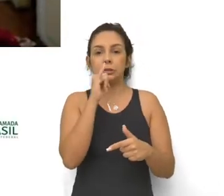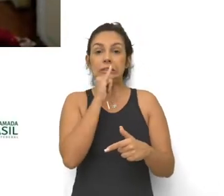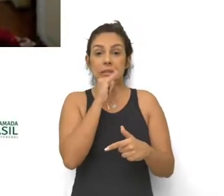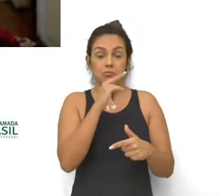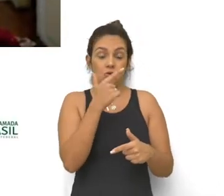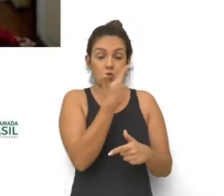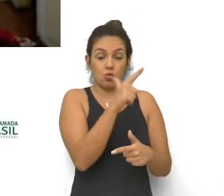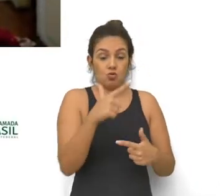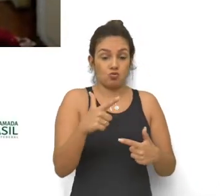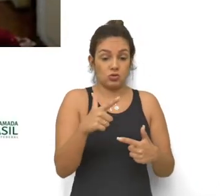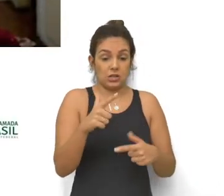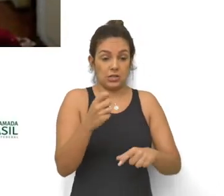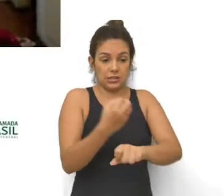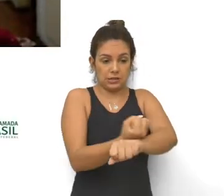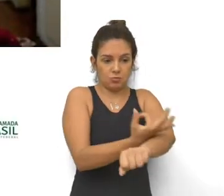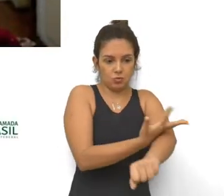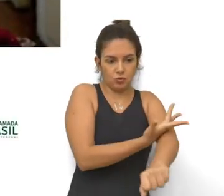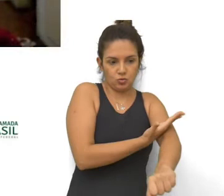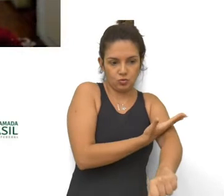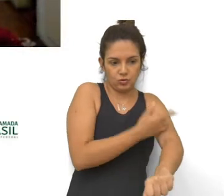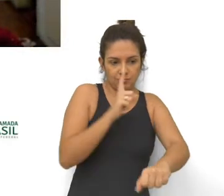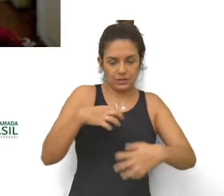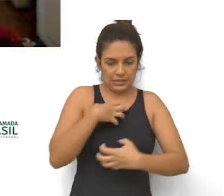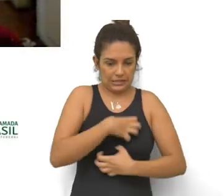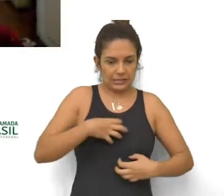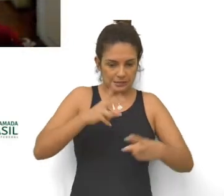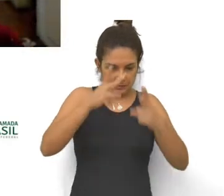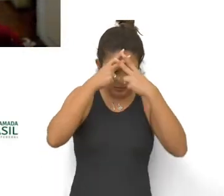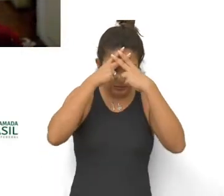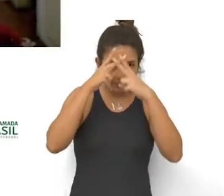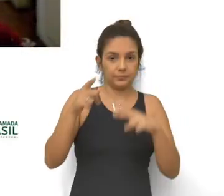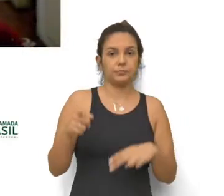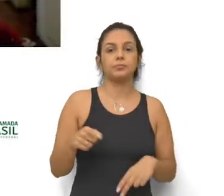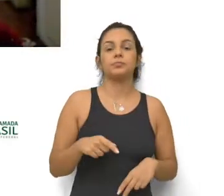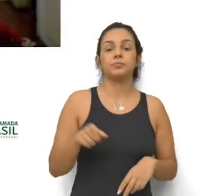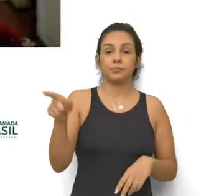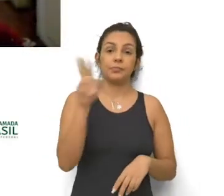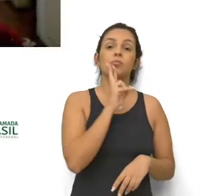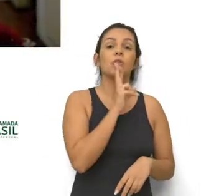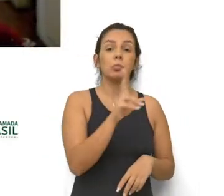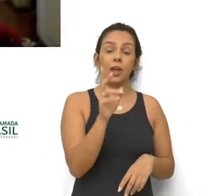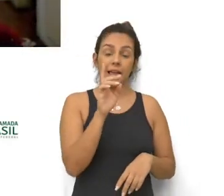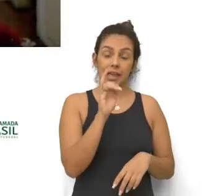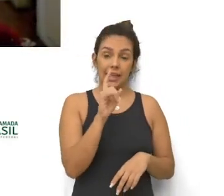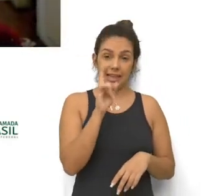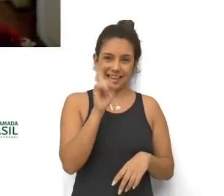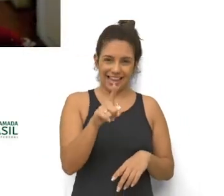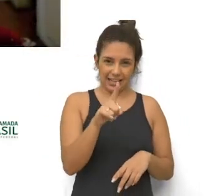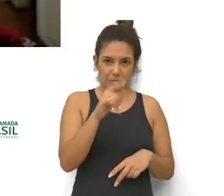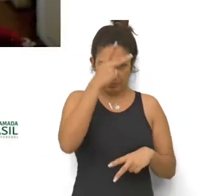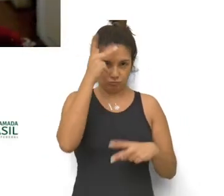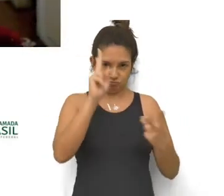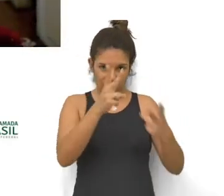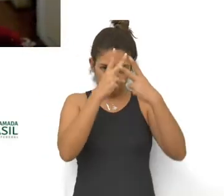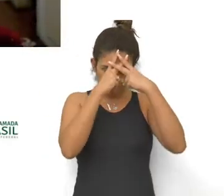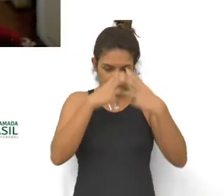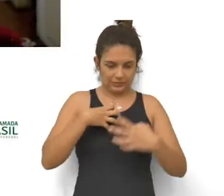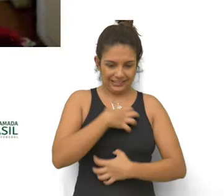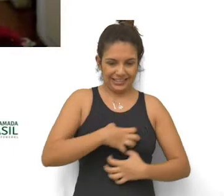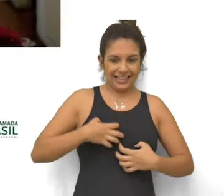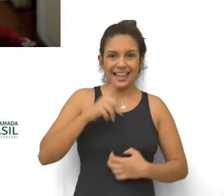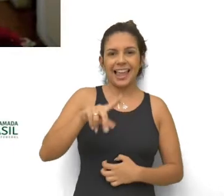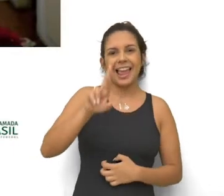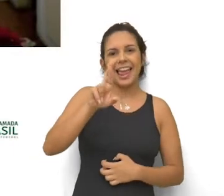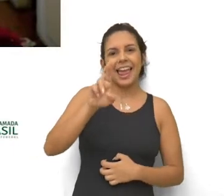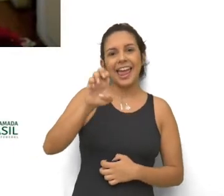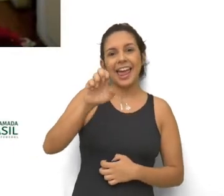outras emoções, não é isso? Não exatamente às outras emoções. O ressentido ele é reativo, quer dizer, ele